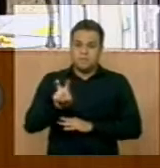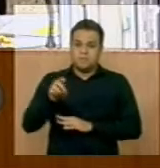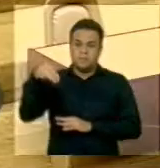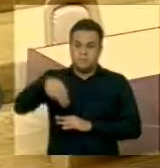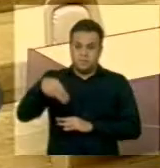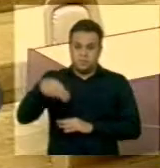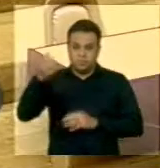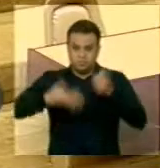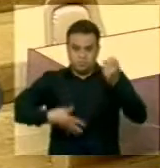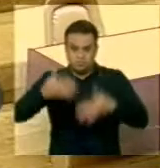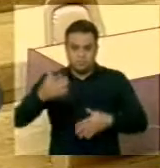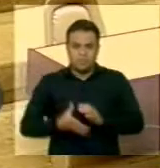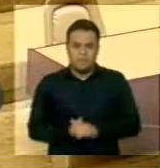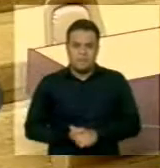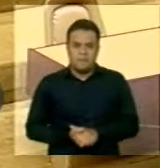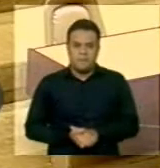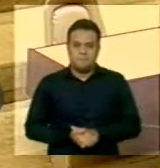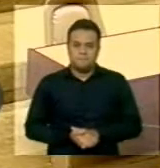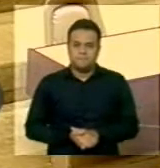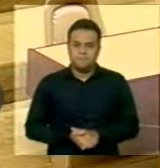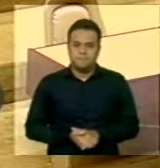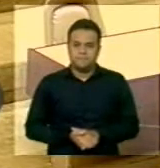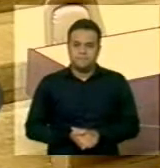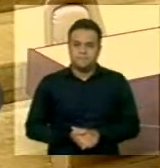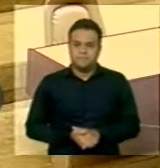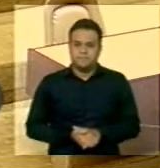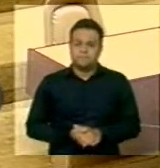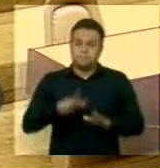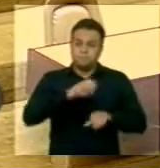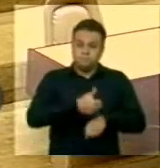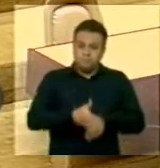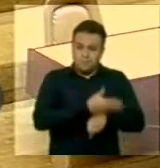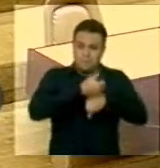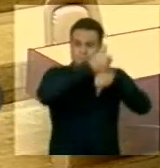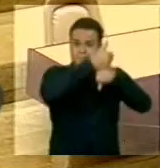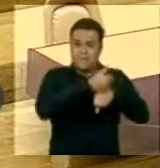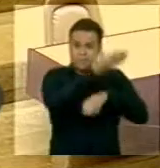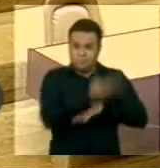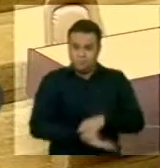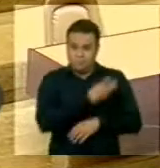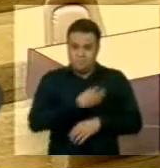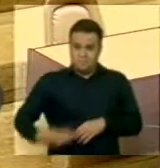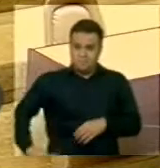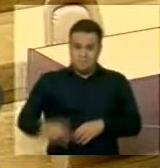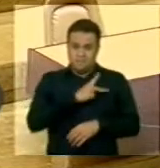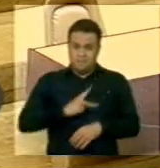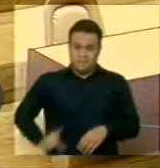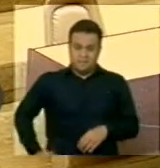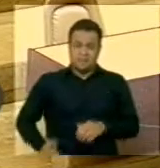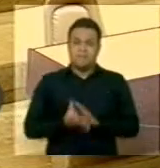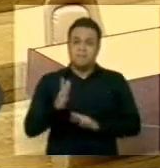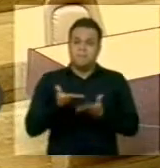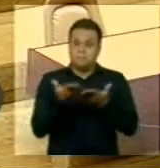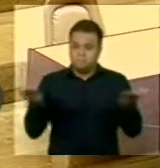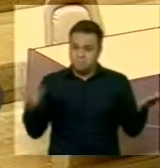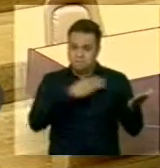com a palavra. Obrigada. Excelentíssima senhora ministra presidente, senhora ministra, senhores ministros, senhora procuradora-geral